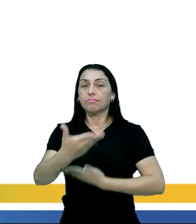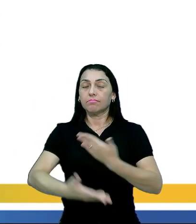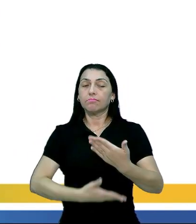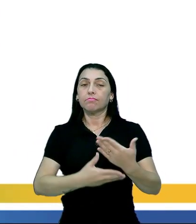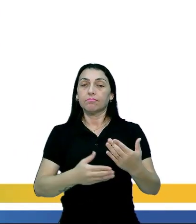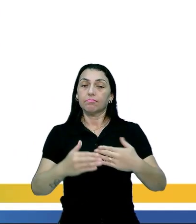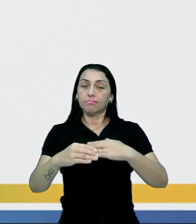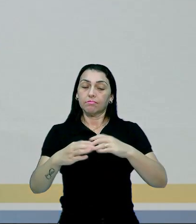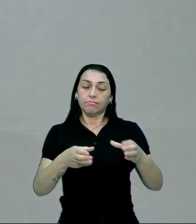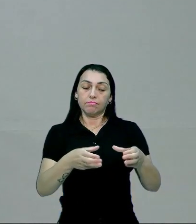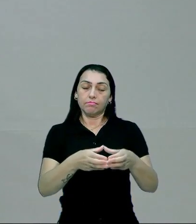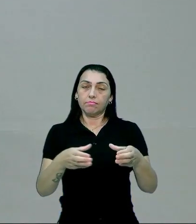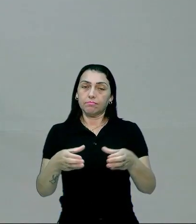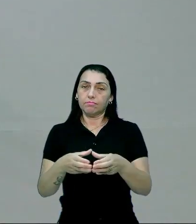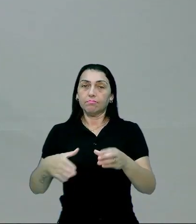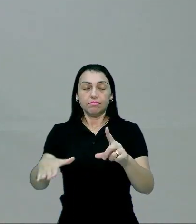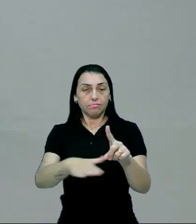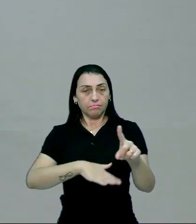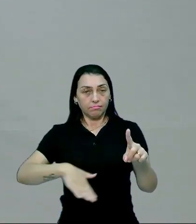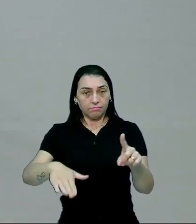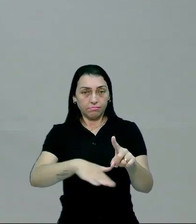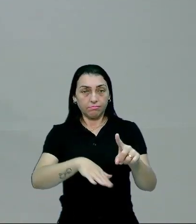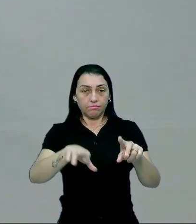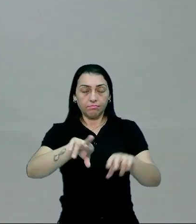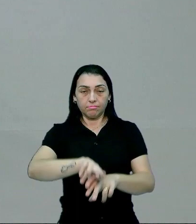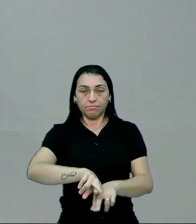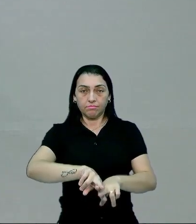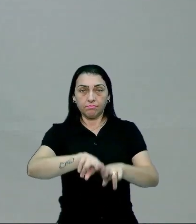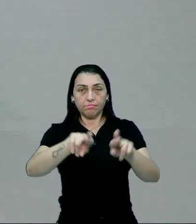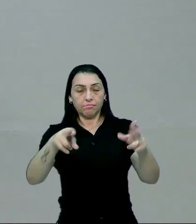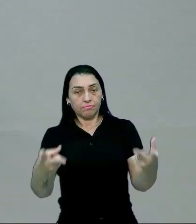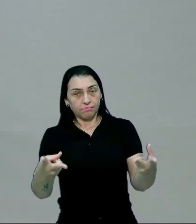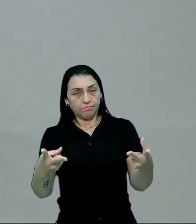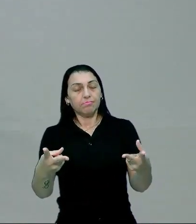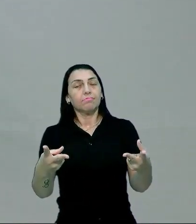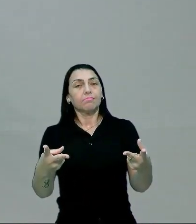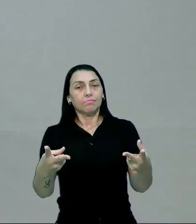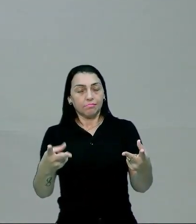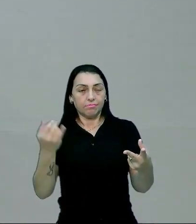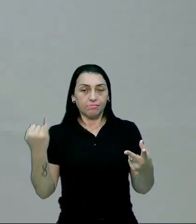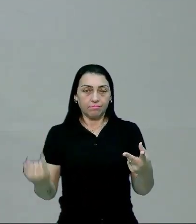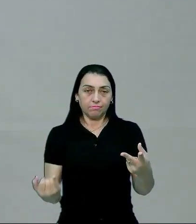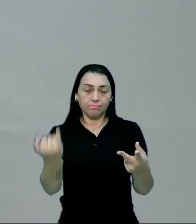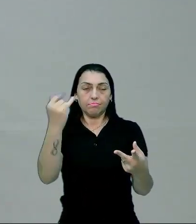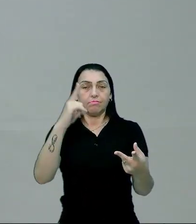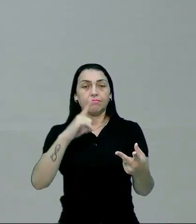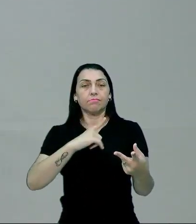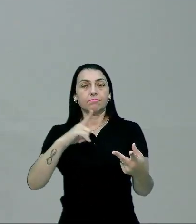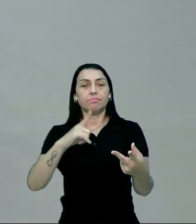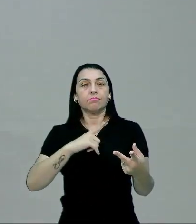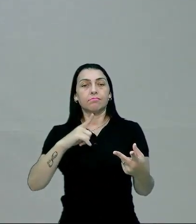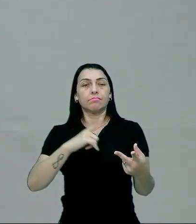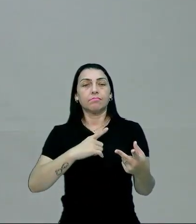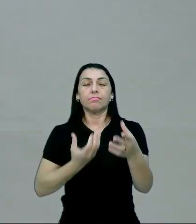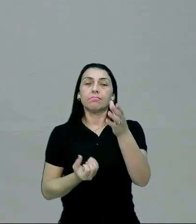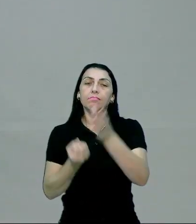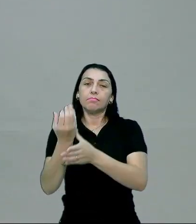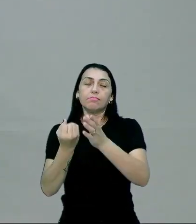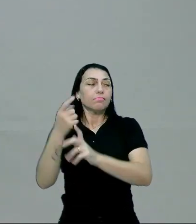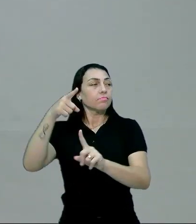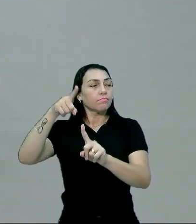classe social, que é a contradição essencial existente no atual modo de